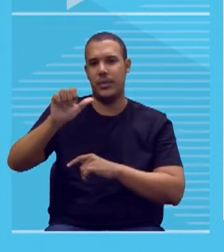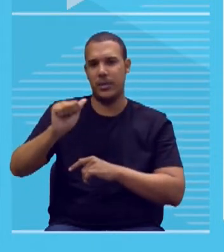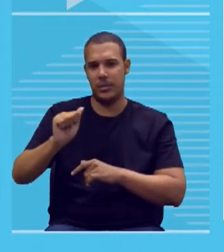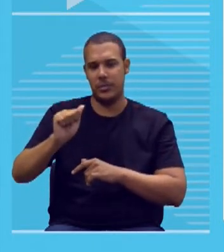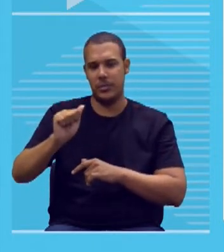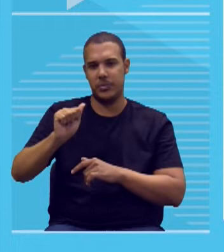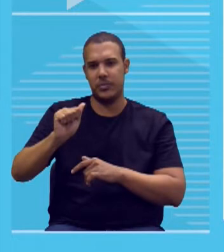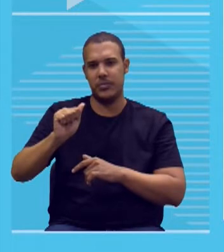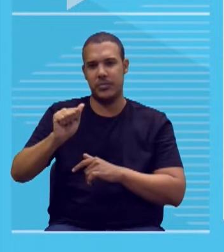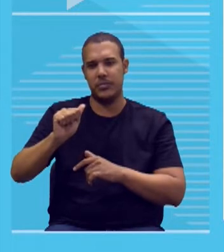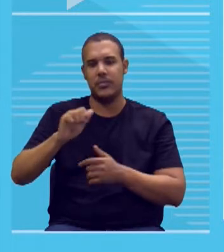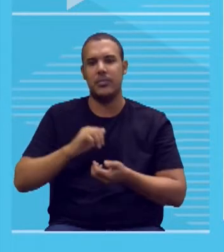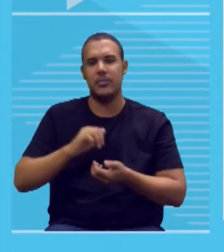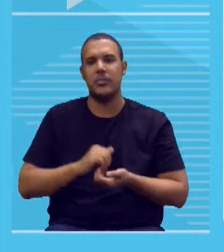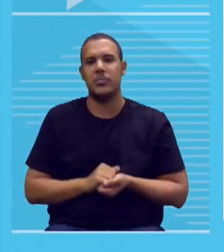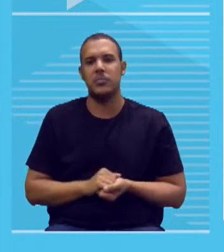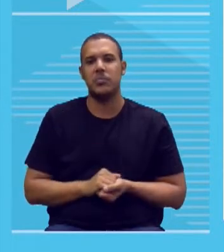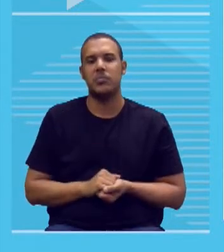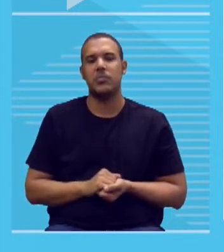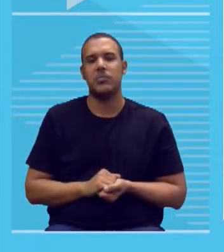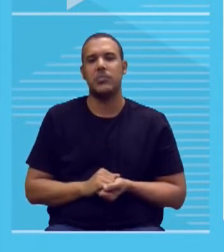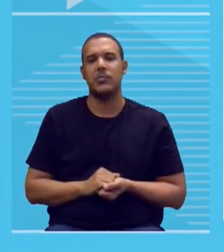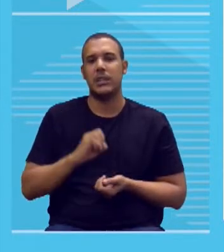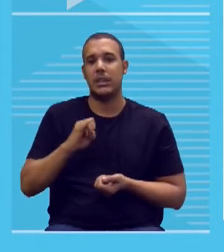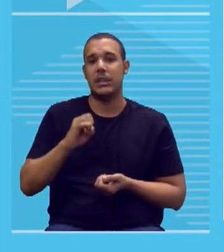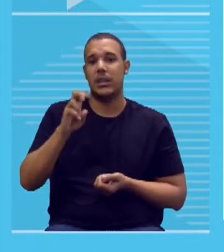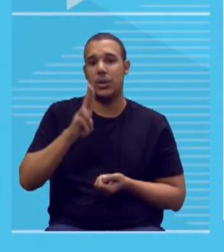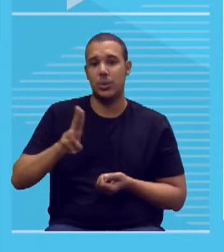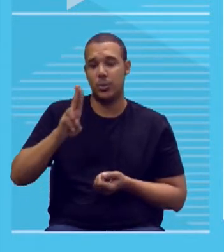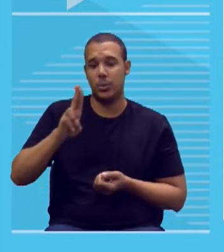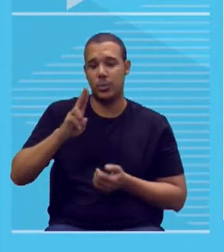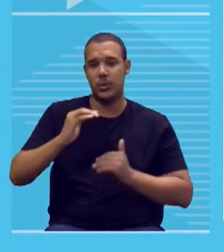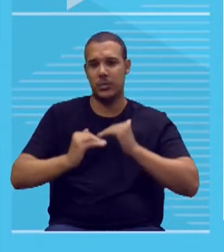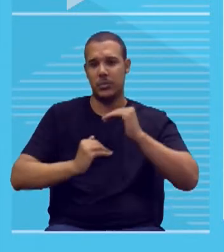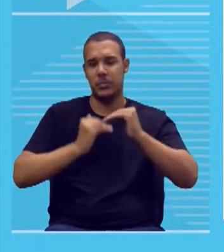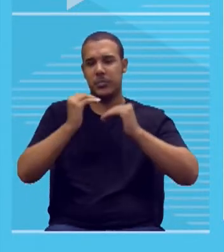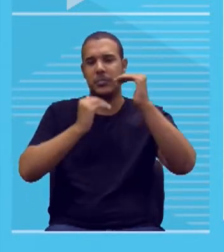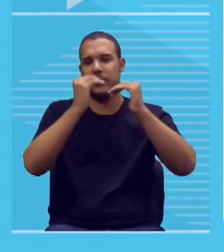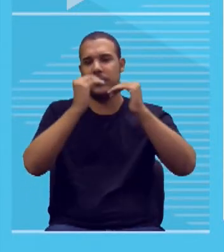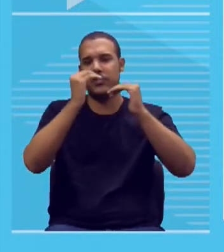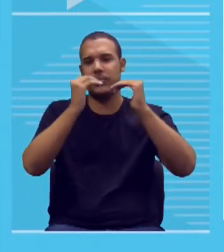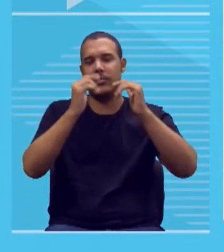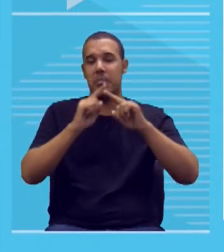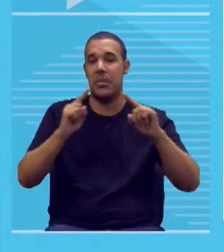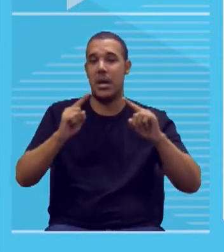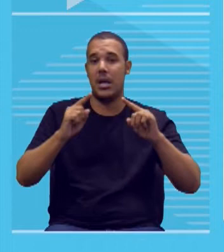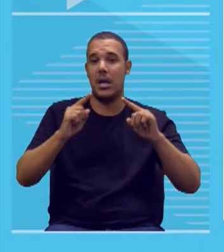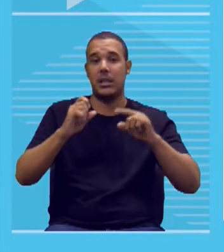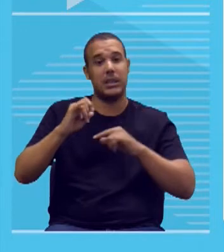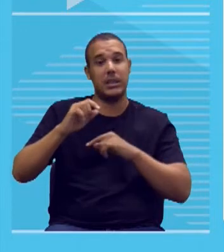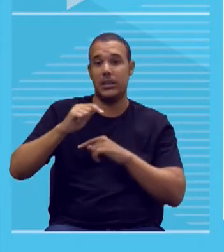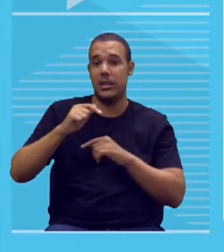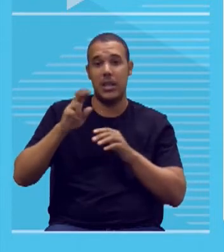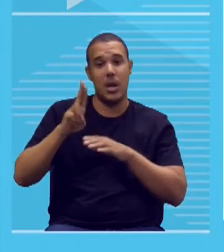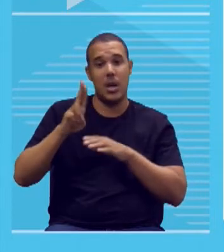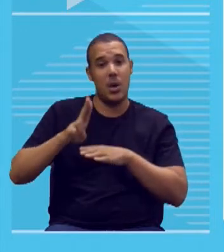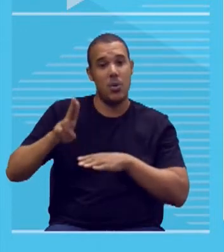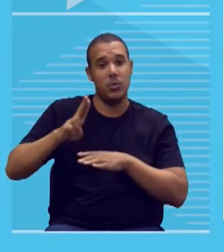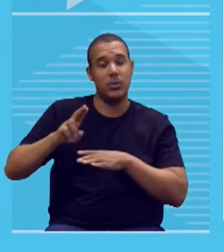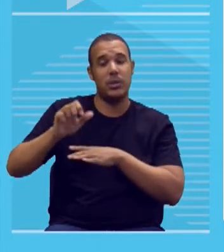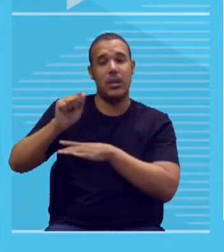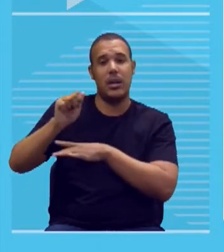novo quando utilizada evolui bom e quando não utilizada